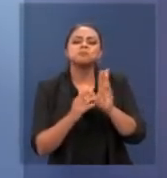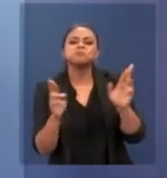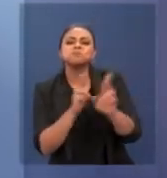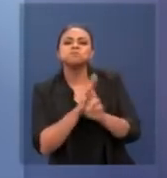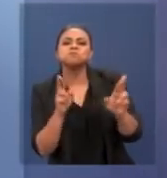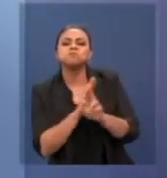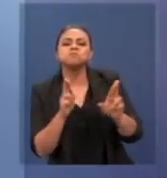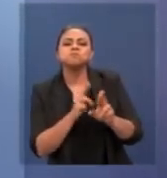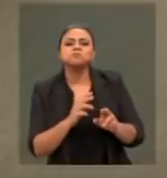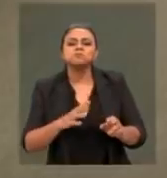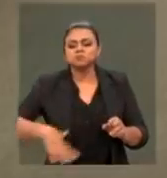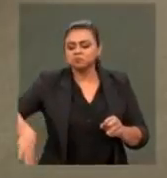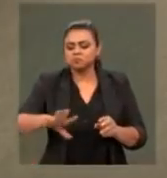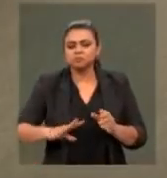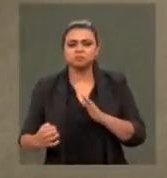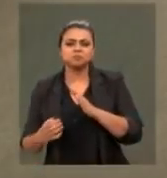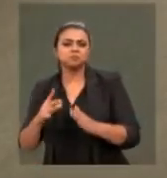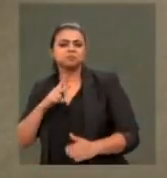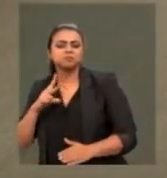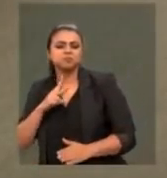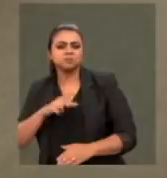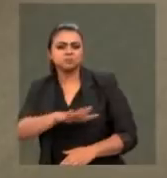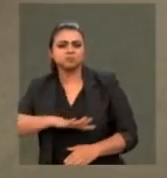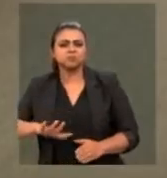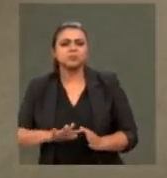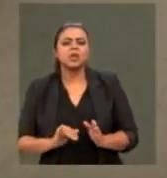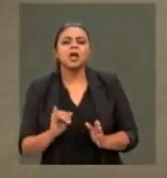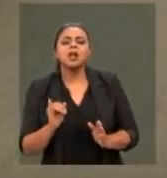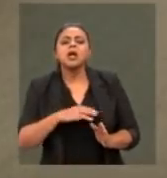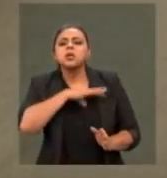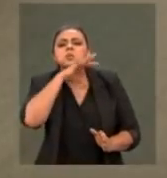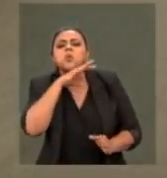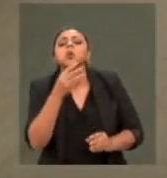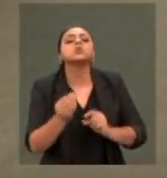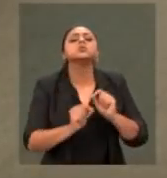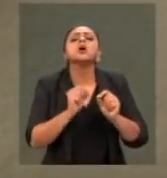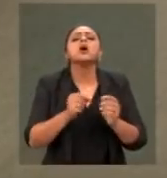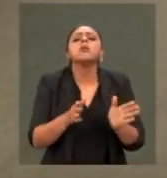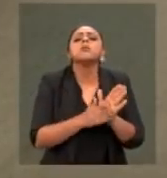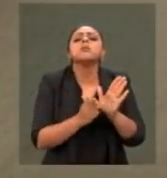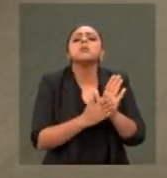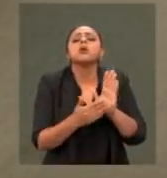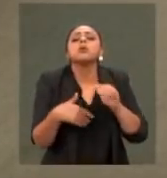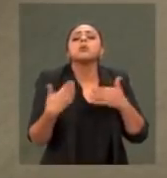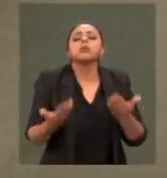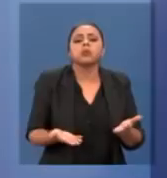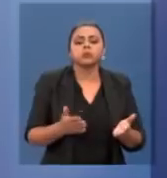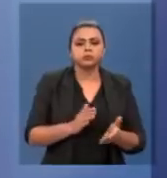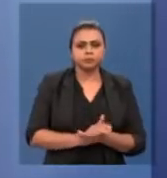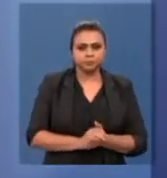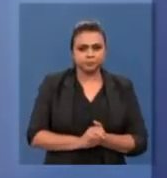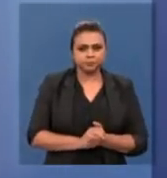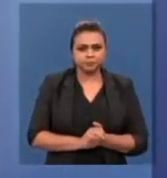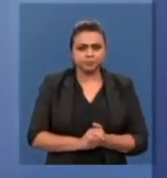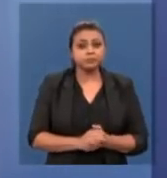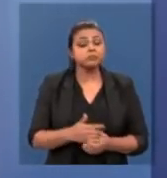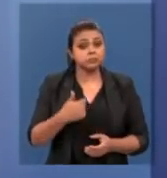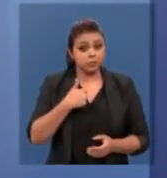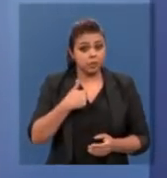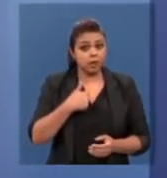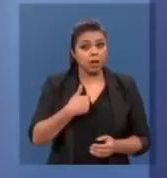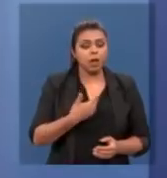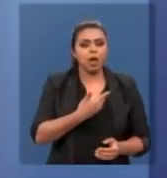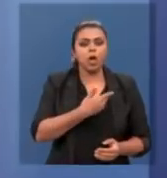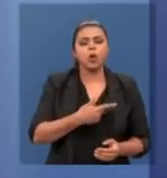privado com relação à área de tributos qual é a sua proposta dessa área a senadora olha desde que fui eleita deputada